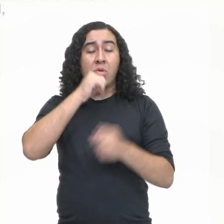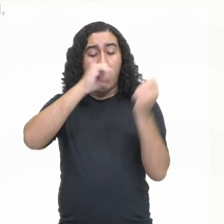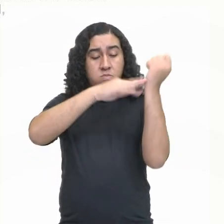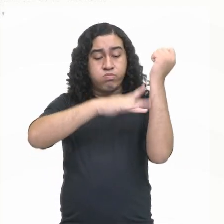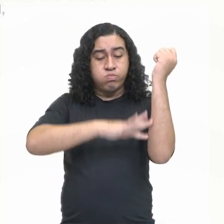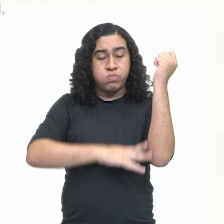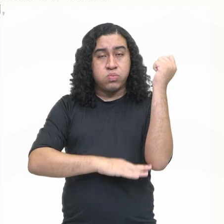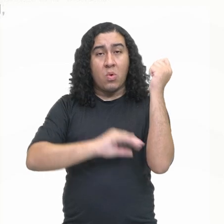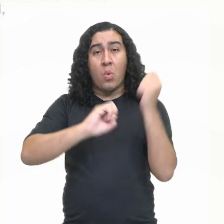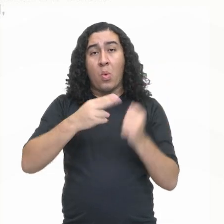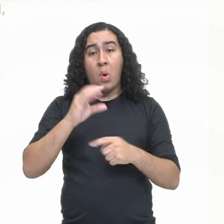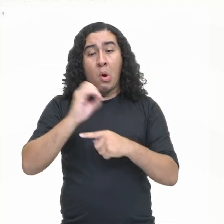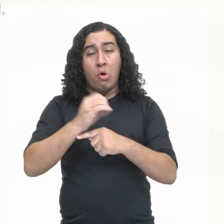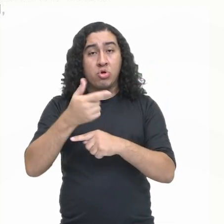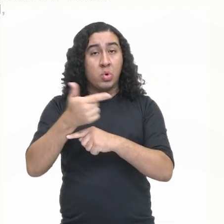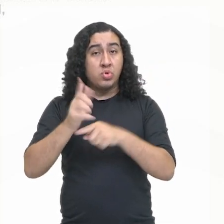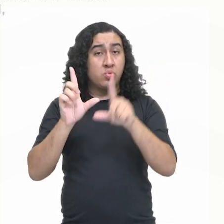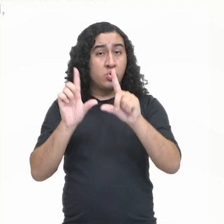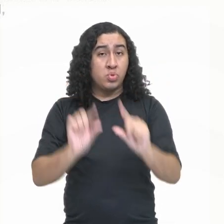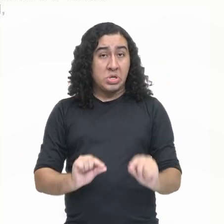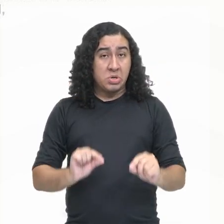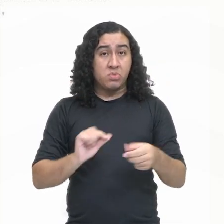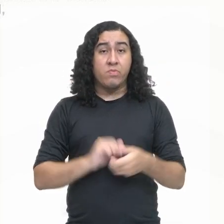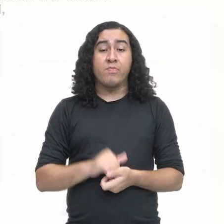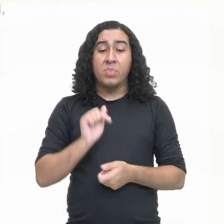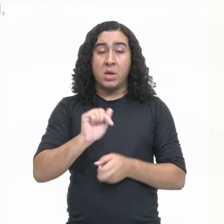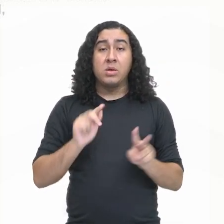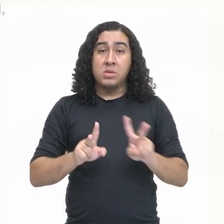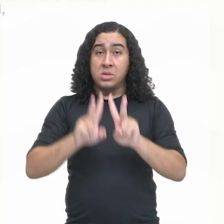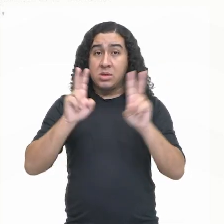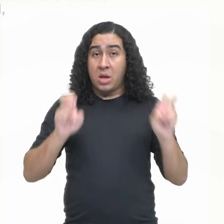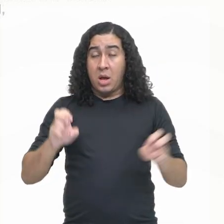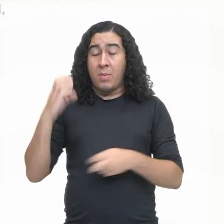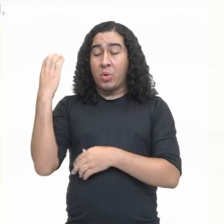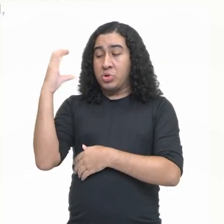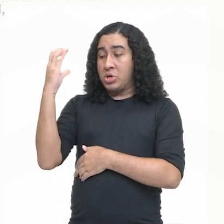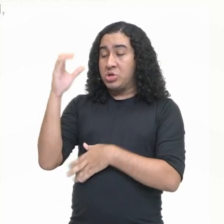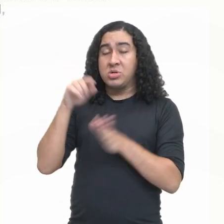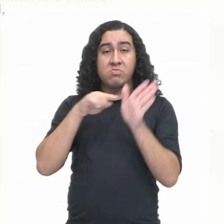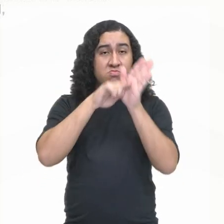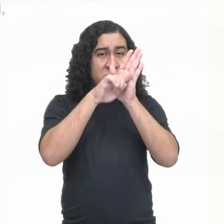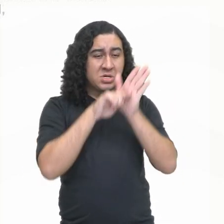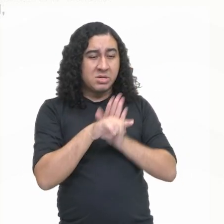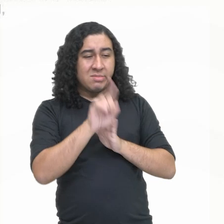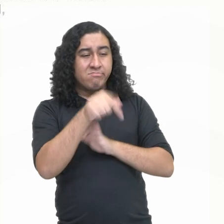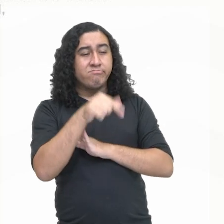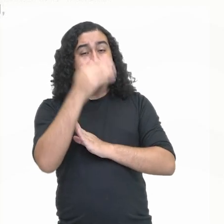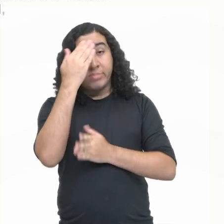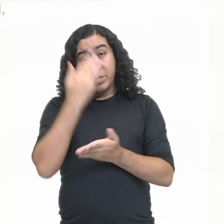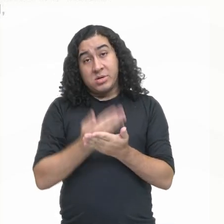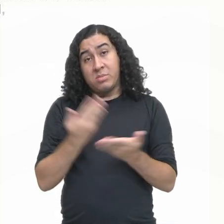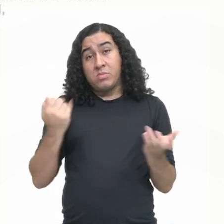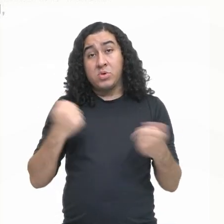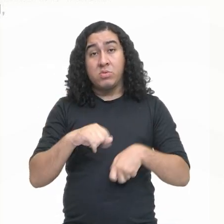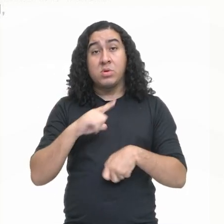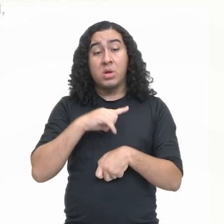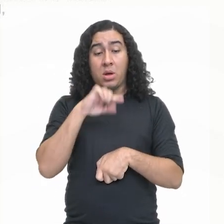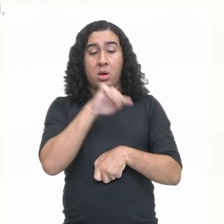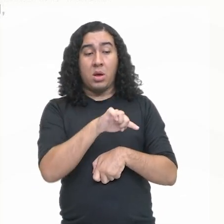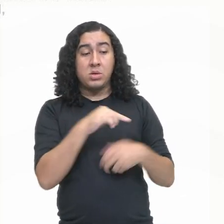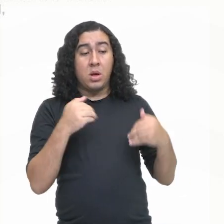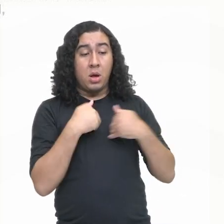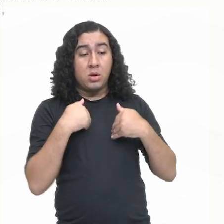concentração de oxigênio. Então, são essas questões que os cientistas provavelmente acreditam ter sido a